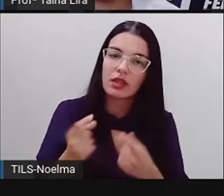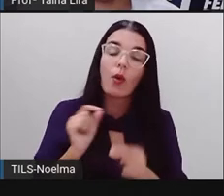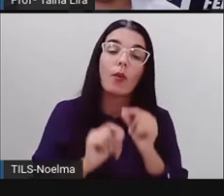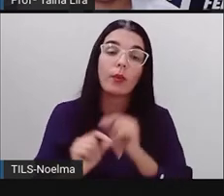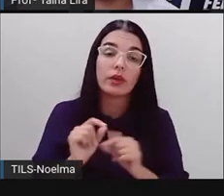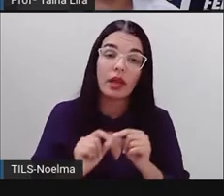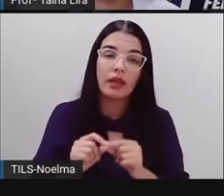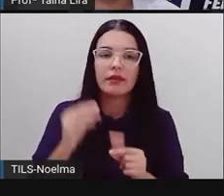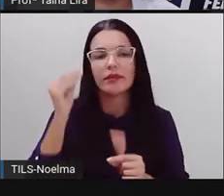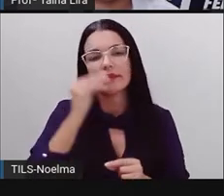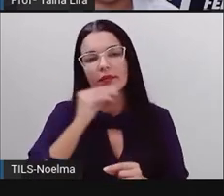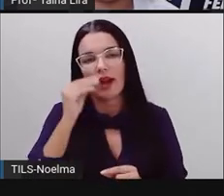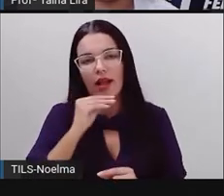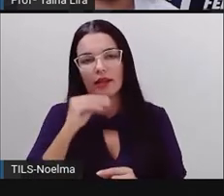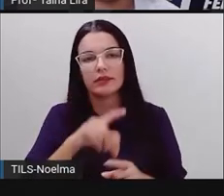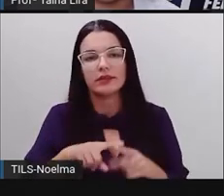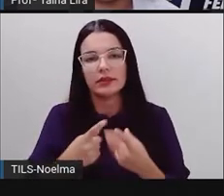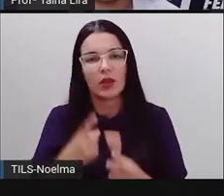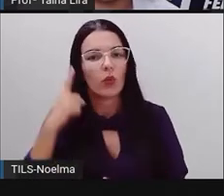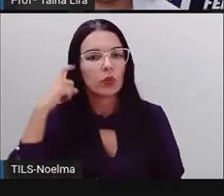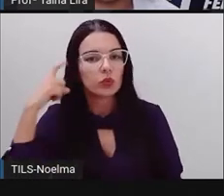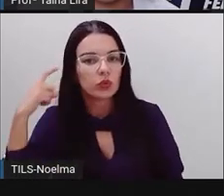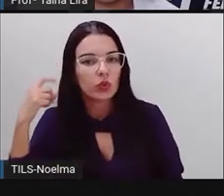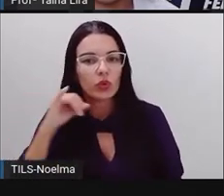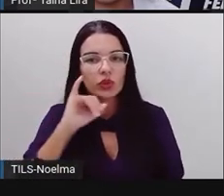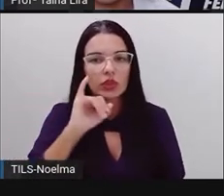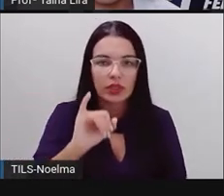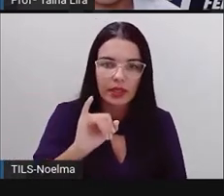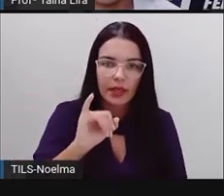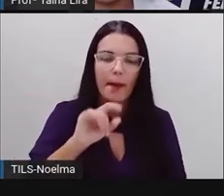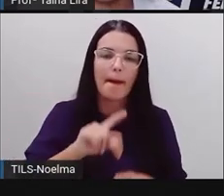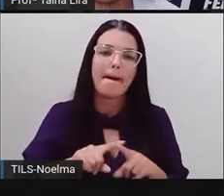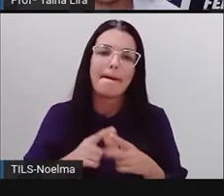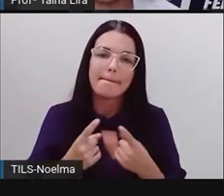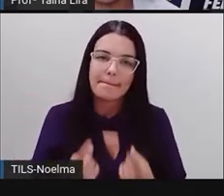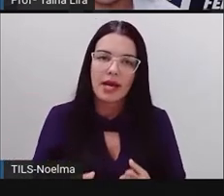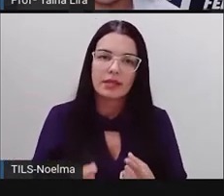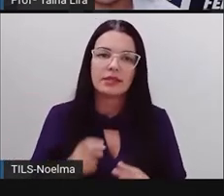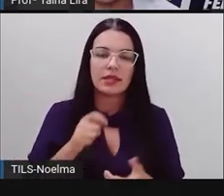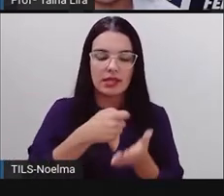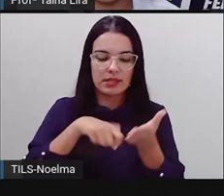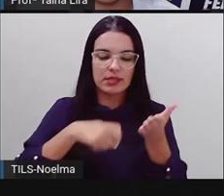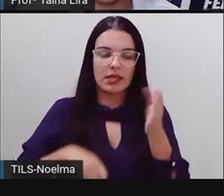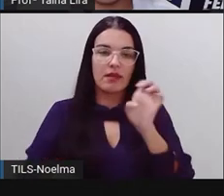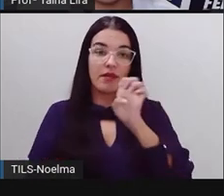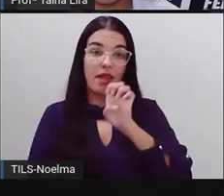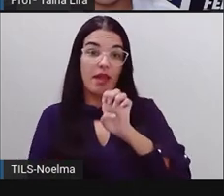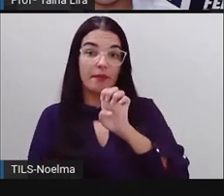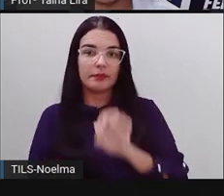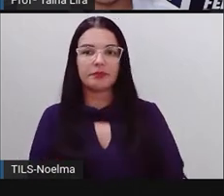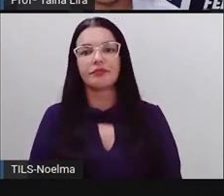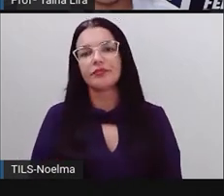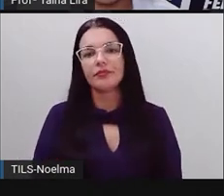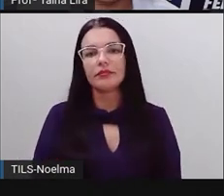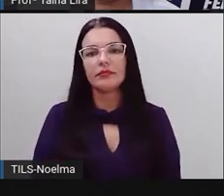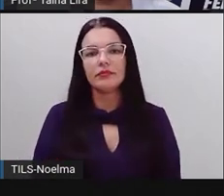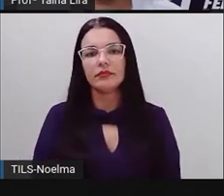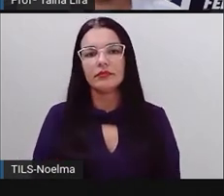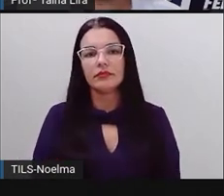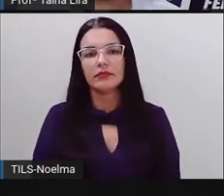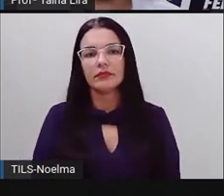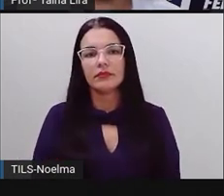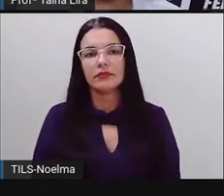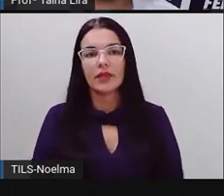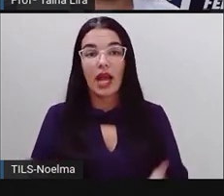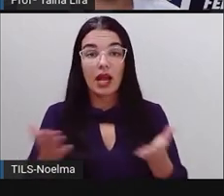atrás a uma sílaba mais fraca certo e agora vamos ver analisar aqui as palavras